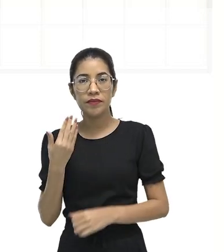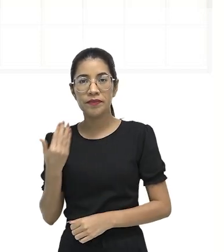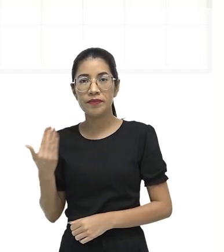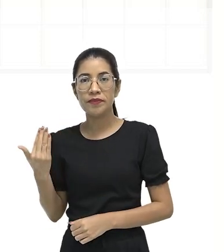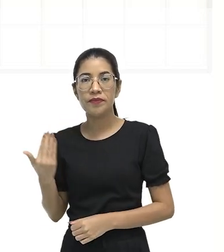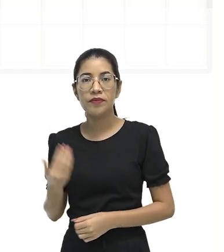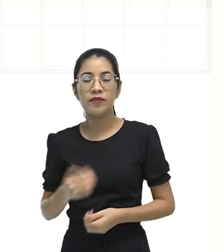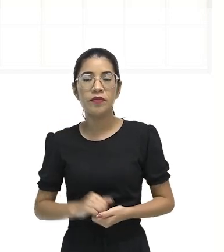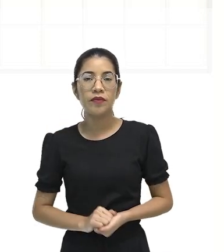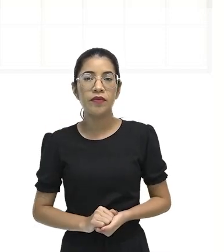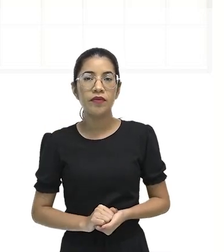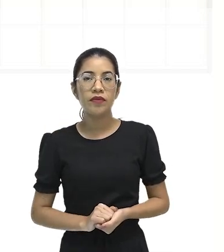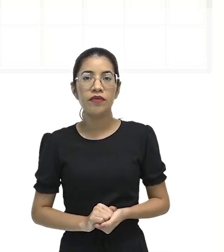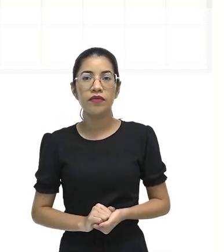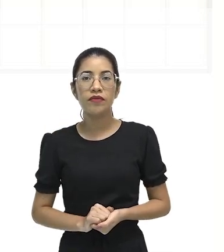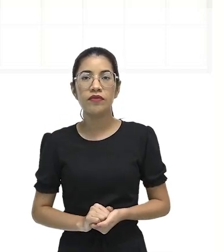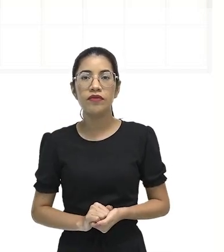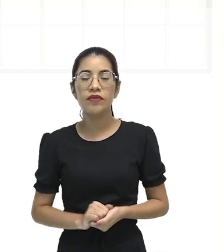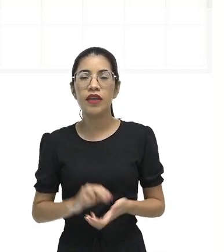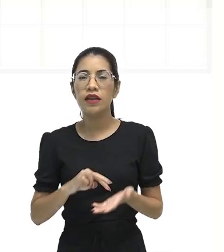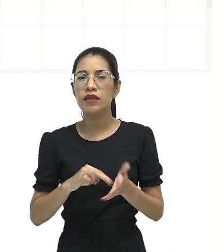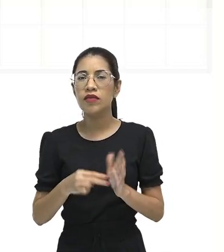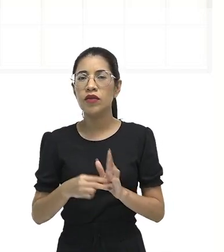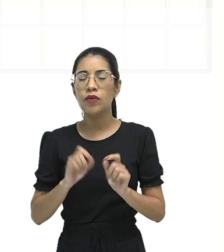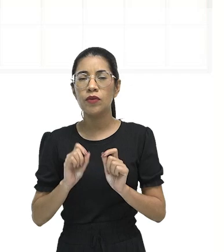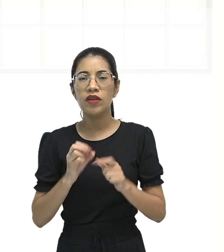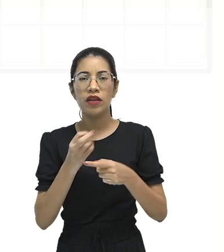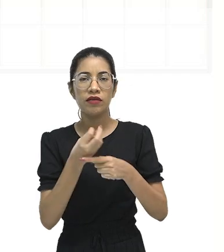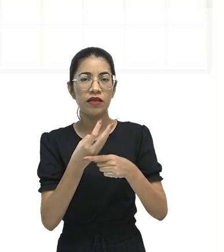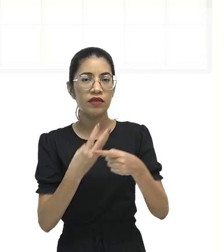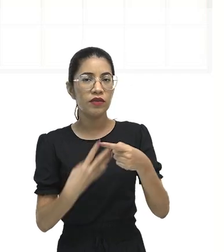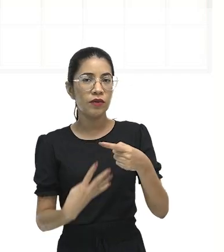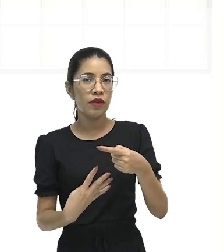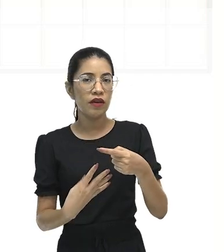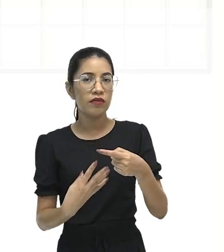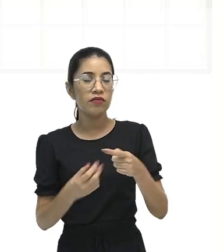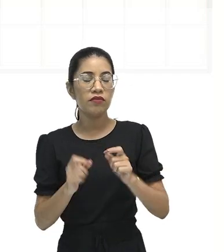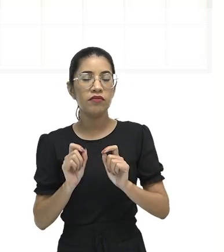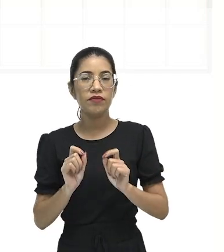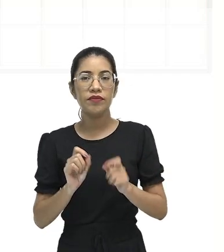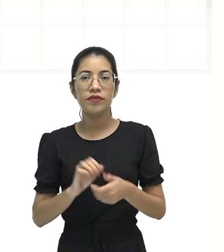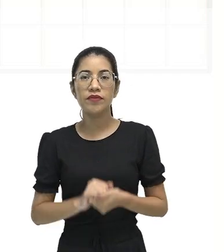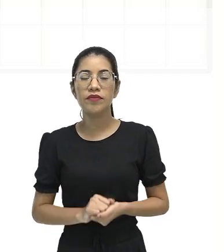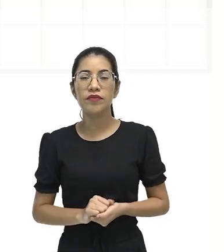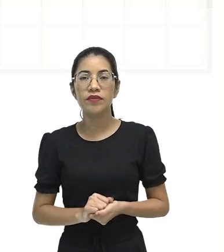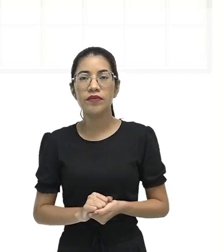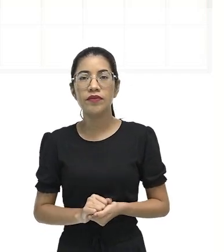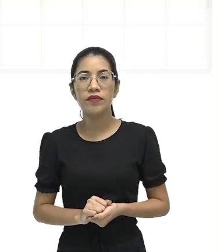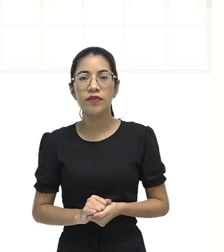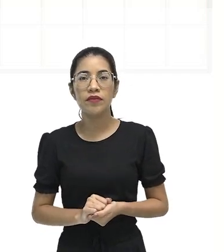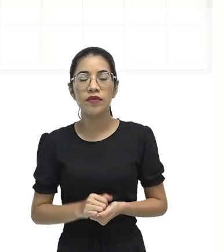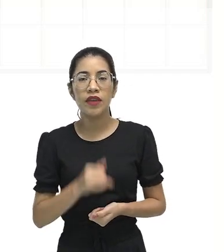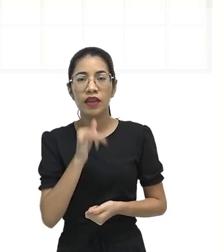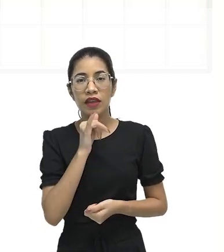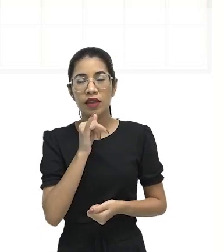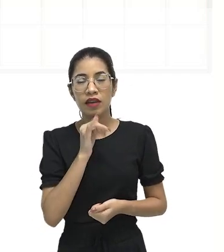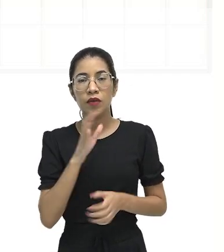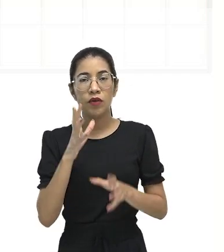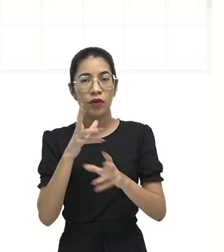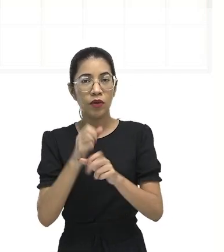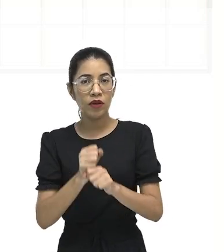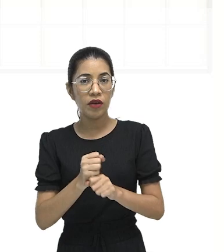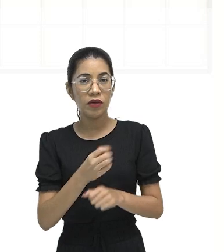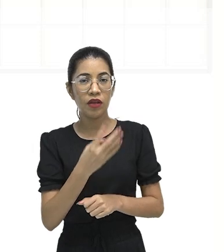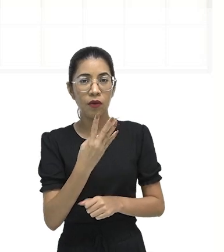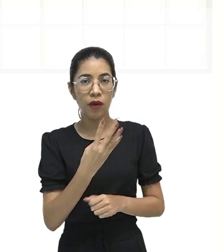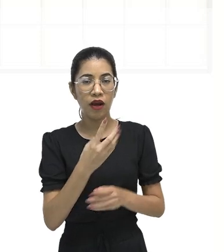3/4. O que significa 3/4, afinal de contas, professor? 3/4, gente, significa o seguinte, que eu tenho um total de